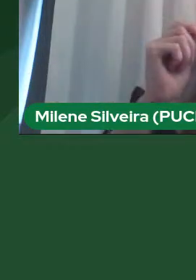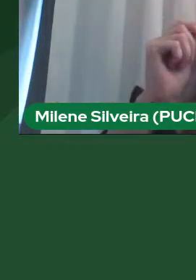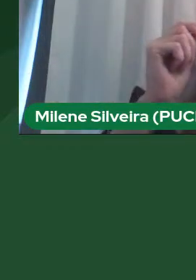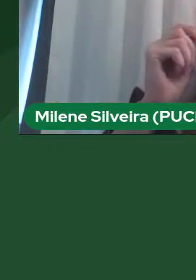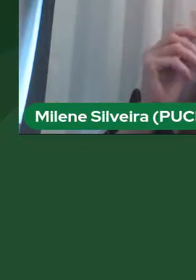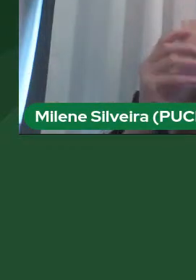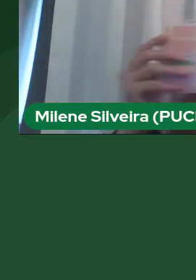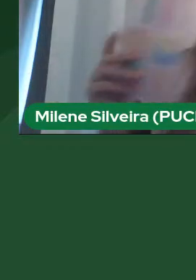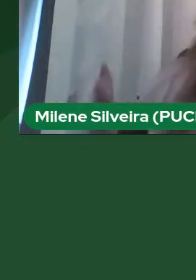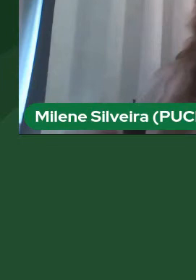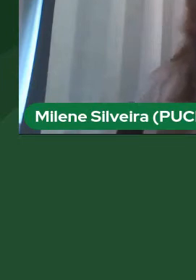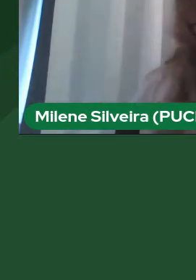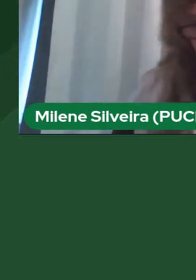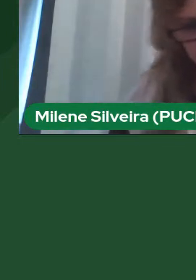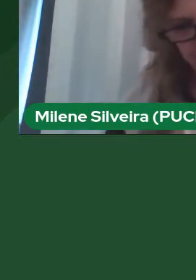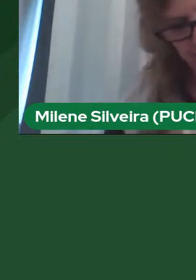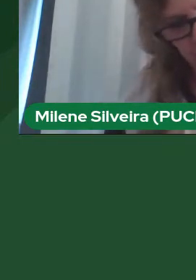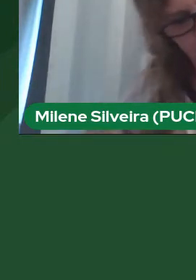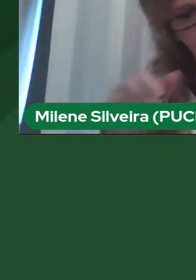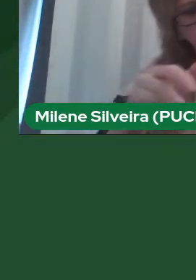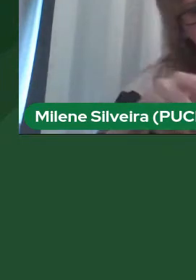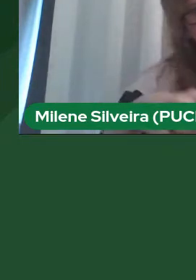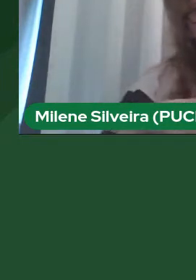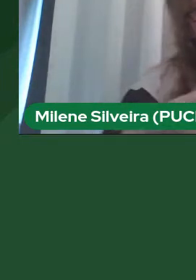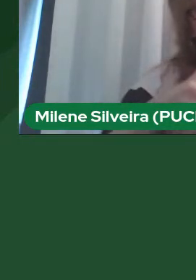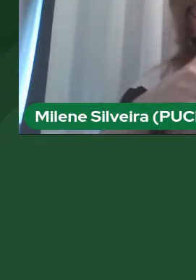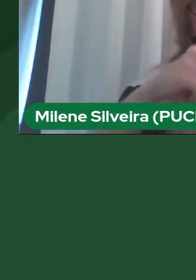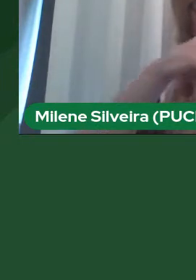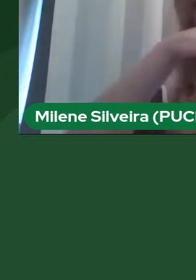Temos post-its na caixa.